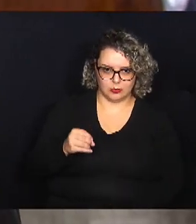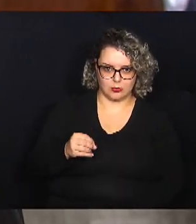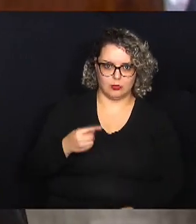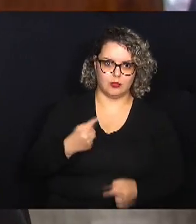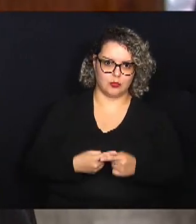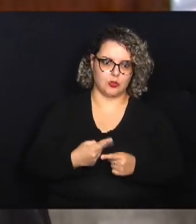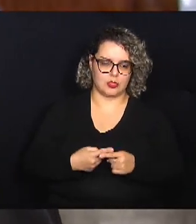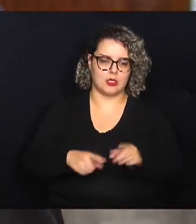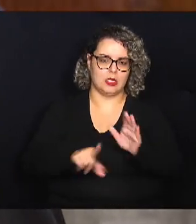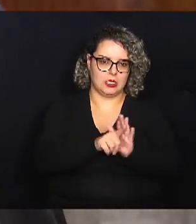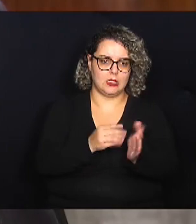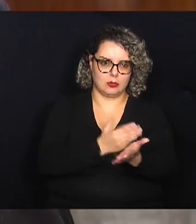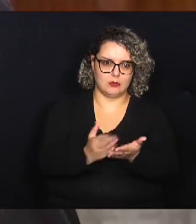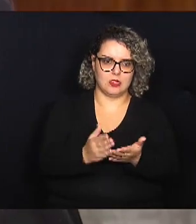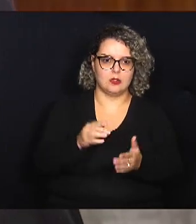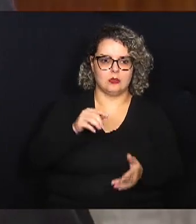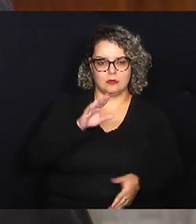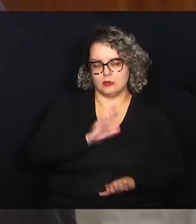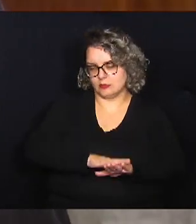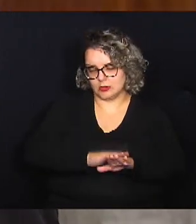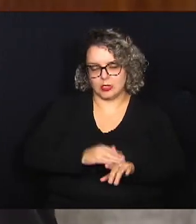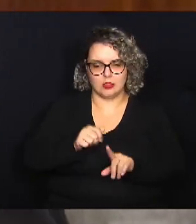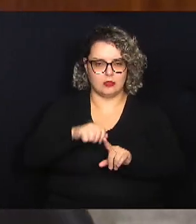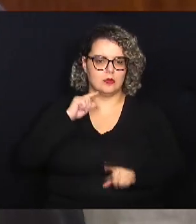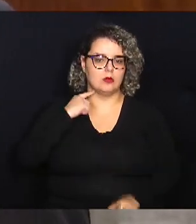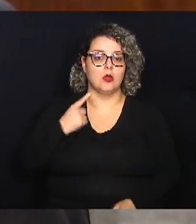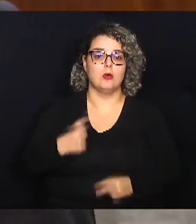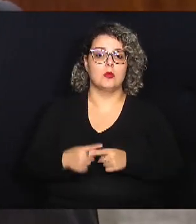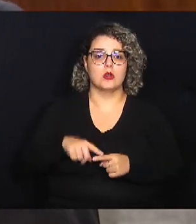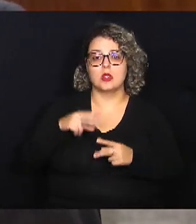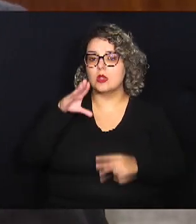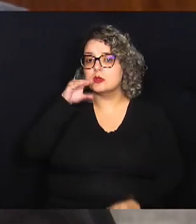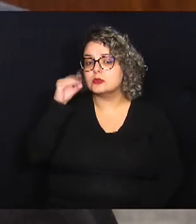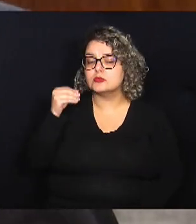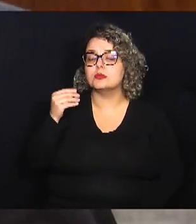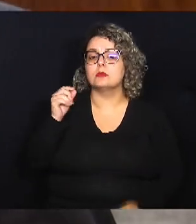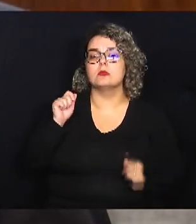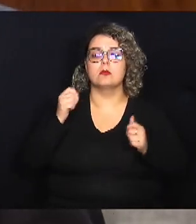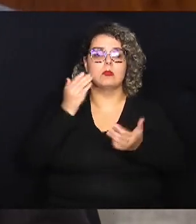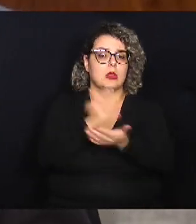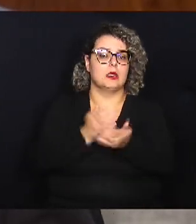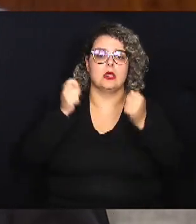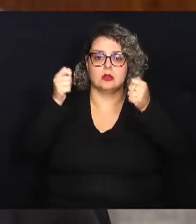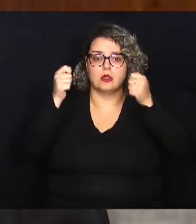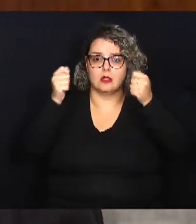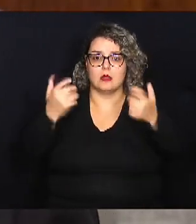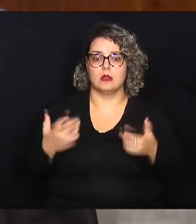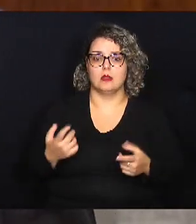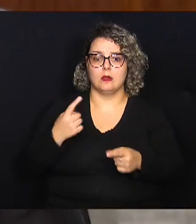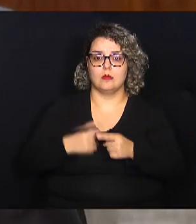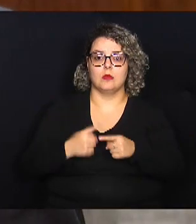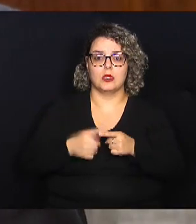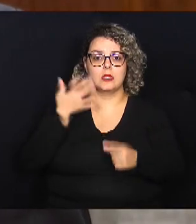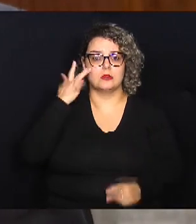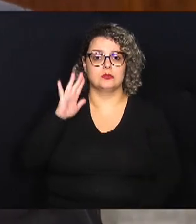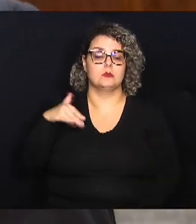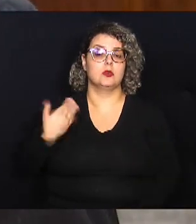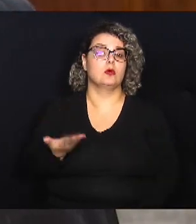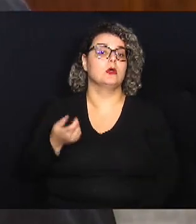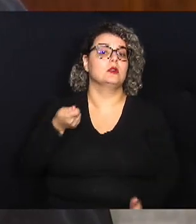os trabalhadores pararam? Porque não há previsão de quando o recurso será pago para